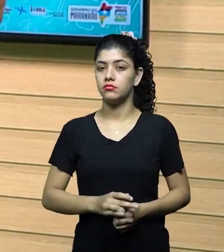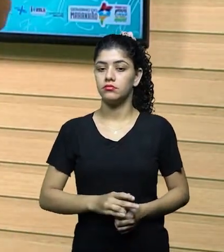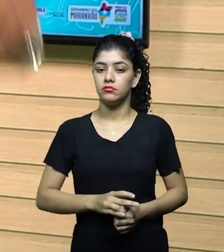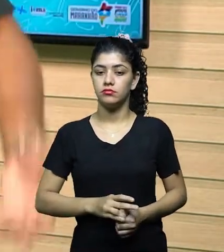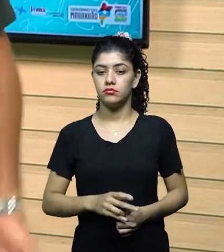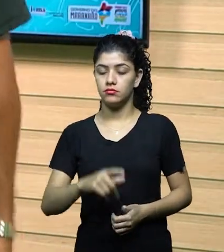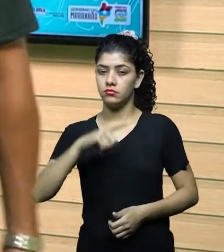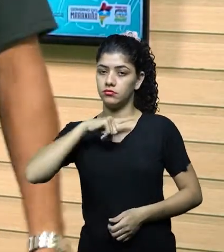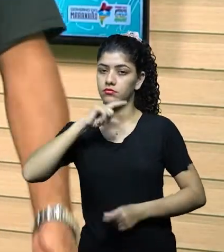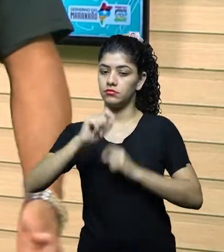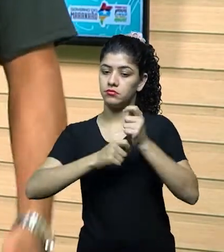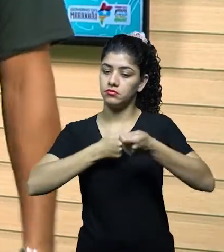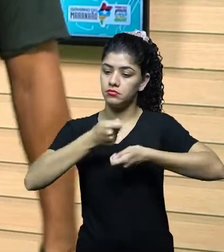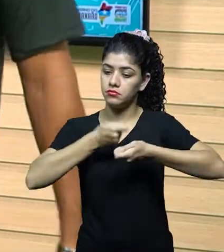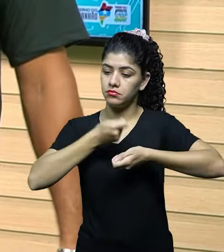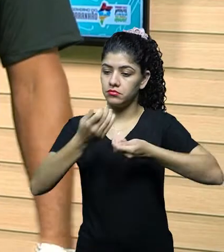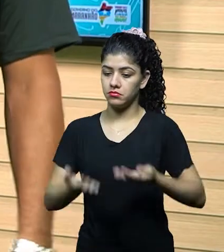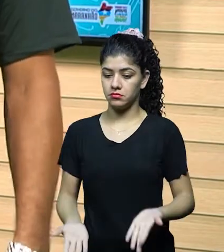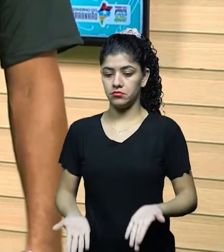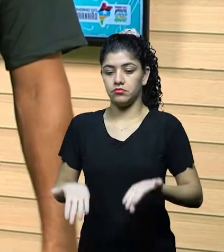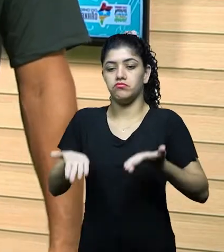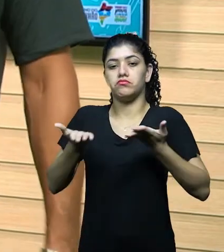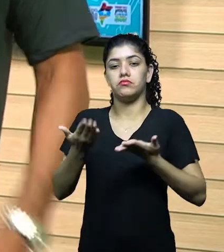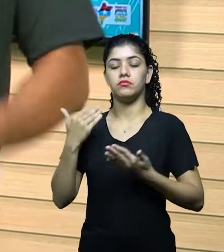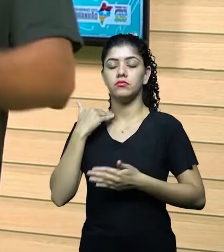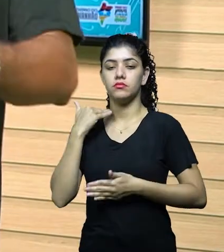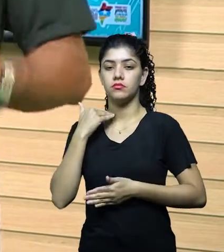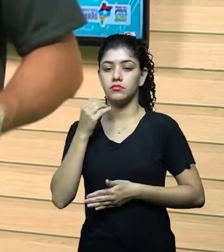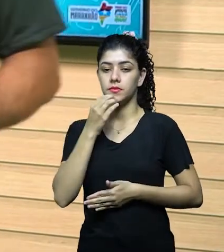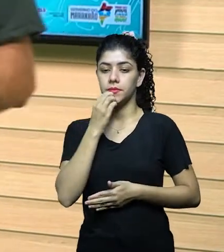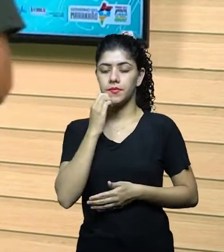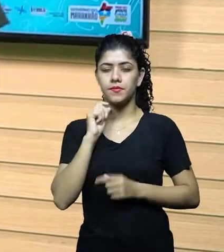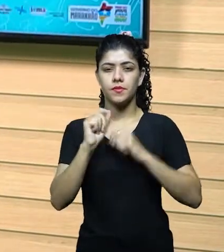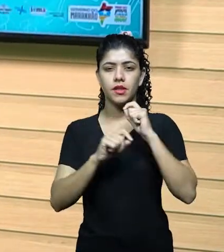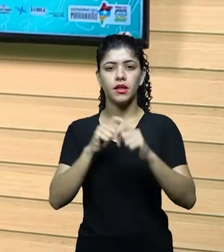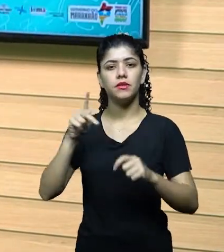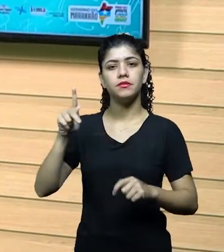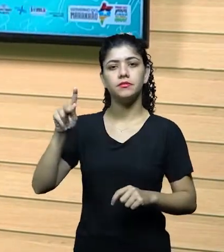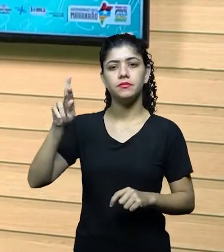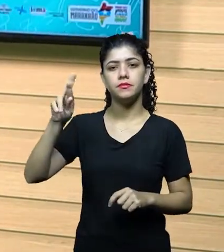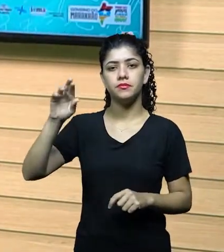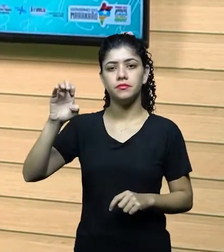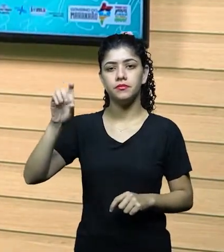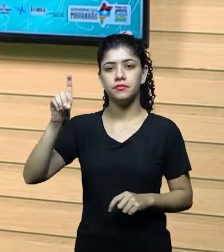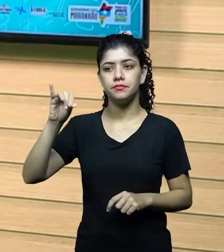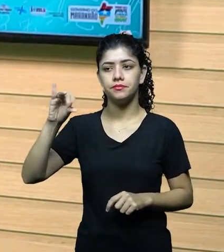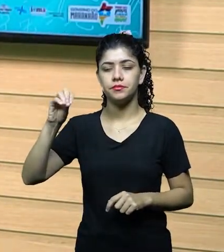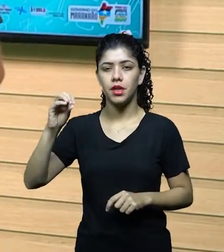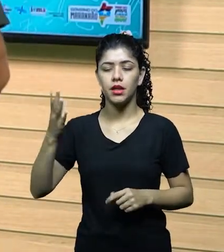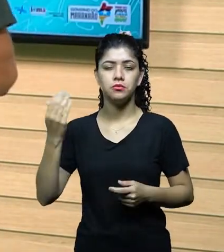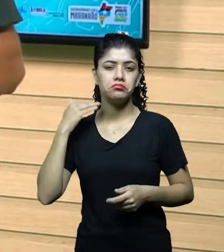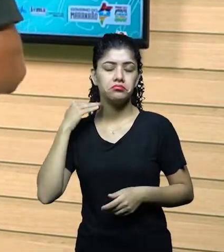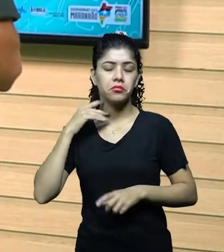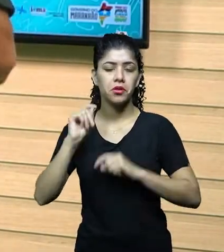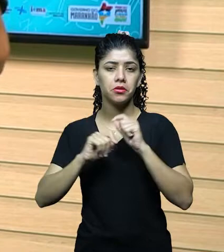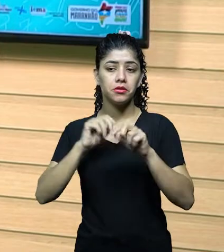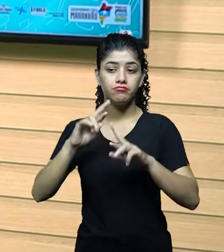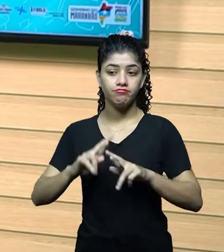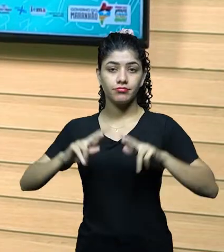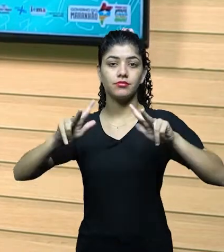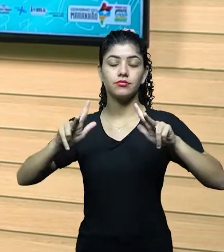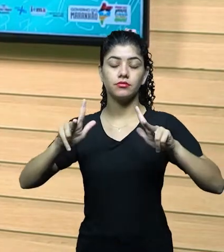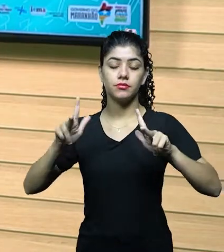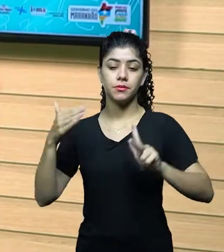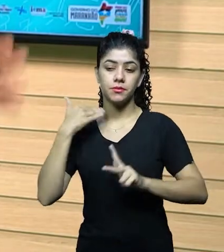que mais impactou na economia. Foi nesse ano, né? O que seria esse spread bancário? É a diferença